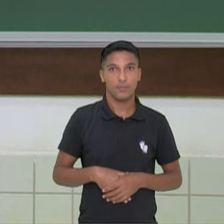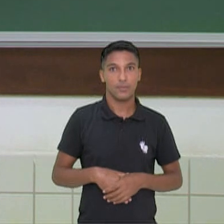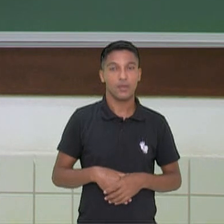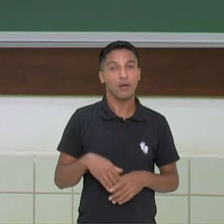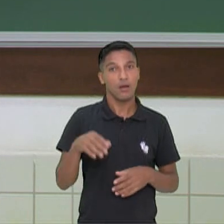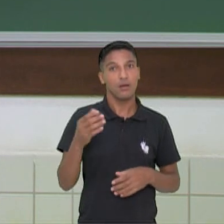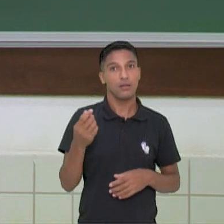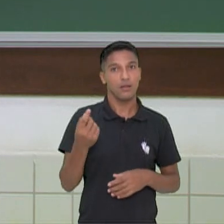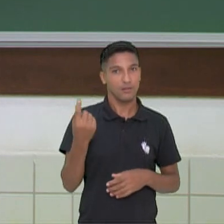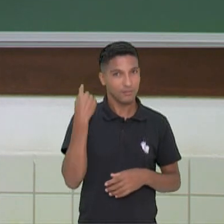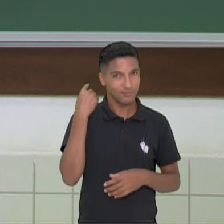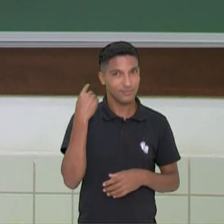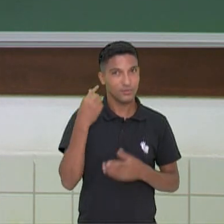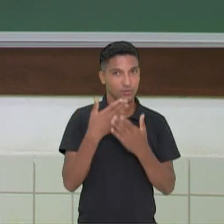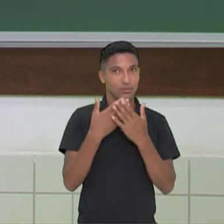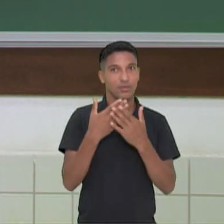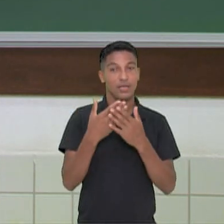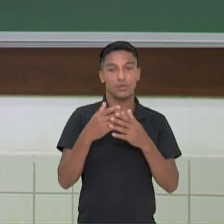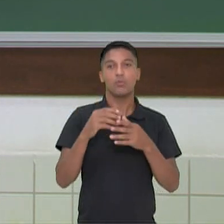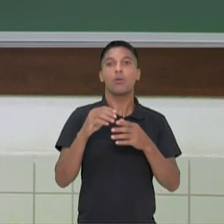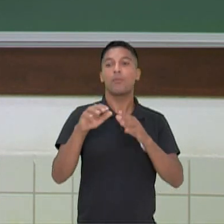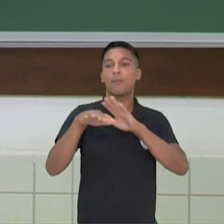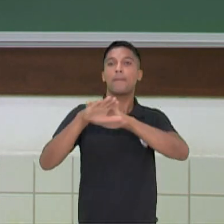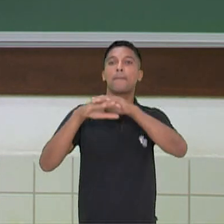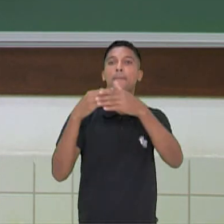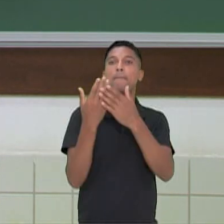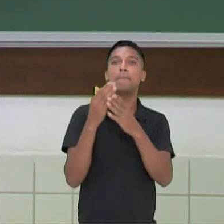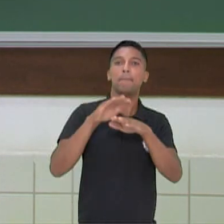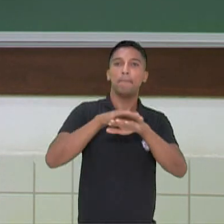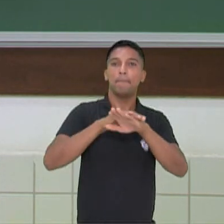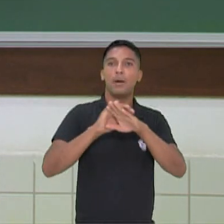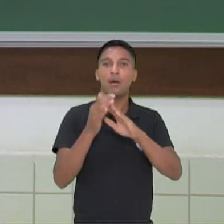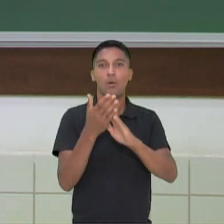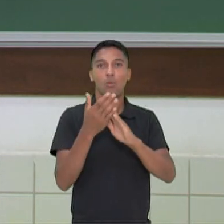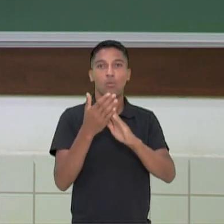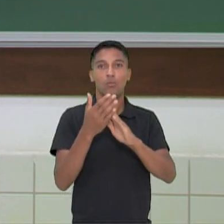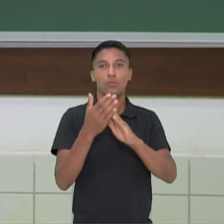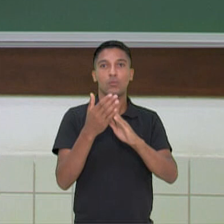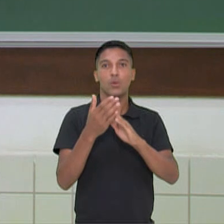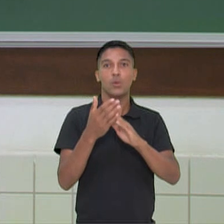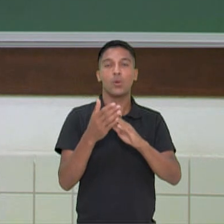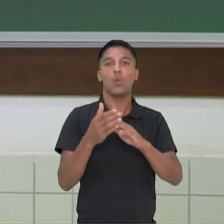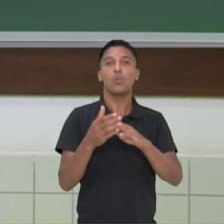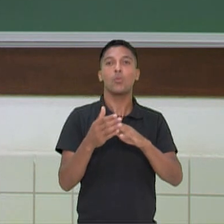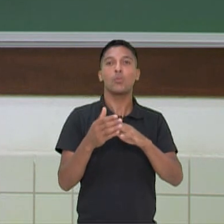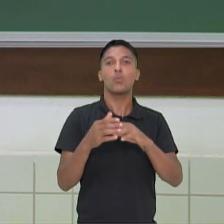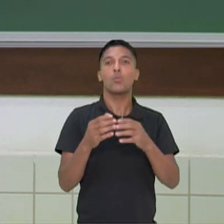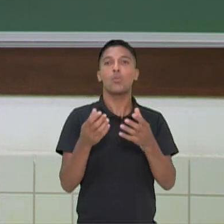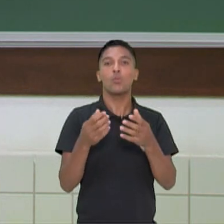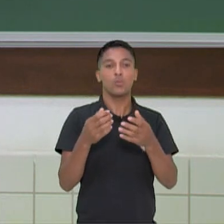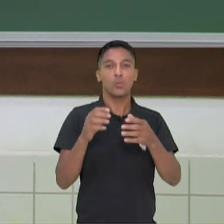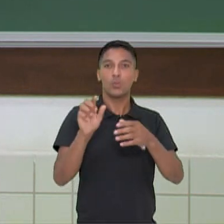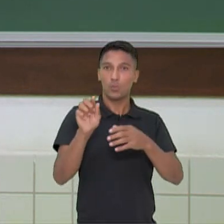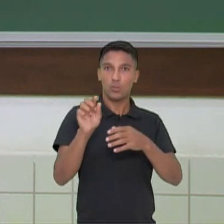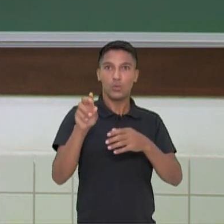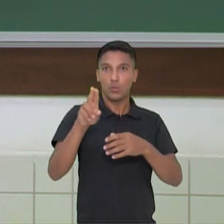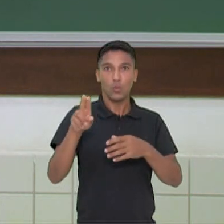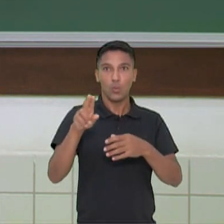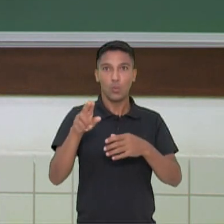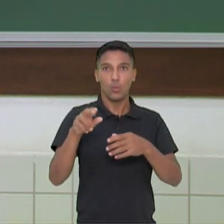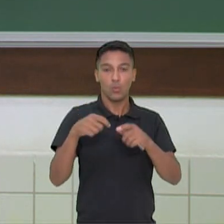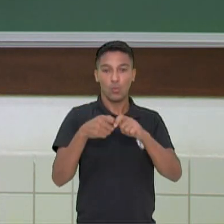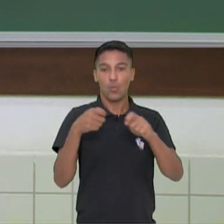né com as mãos vazias né hoje nós vamos tratar de uma luta com um